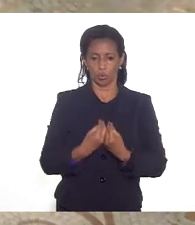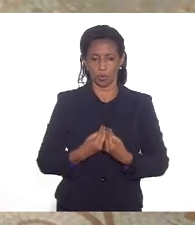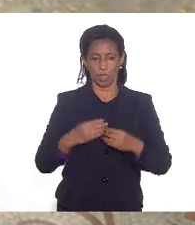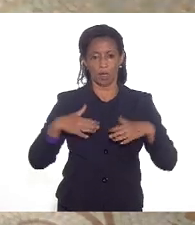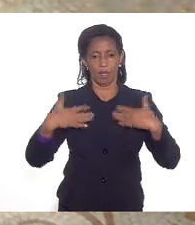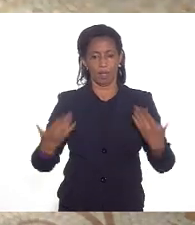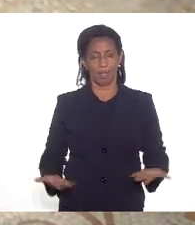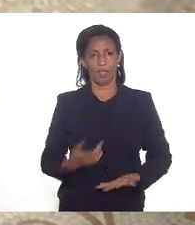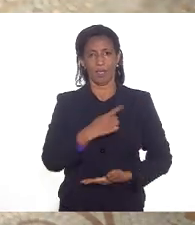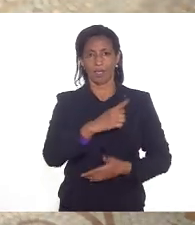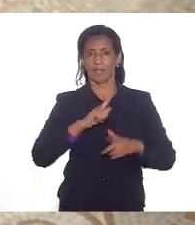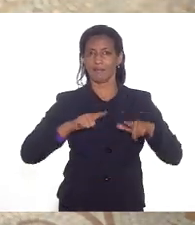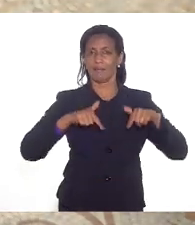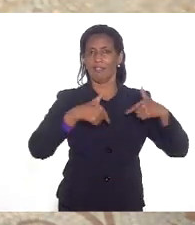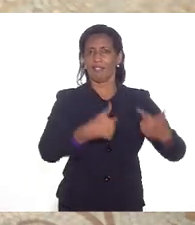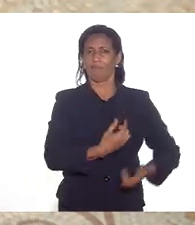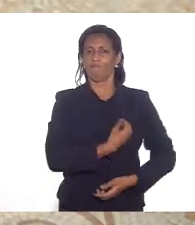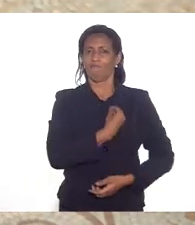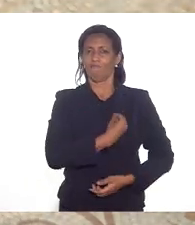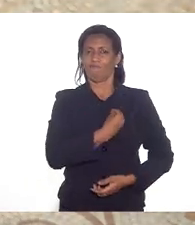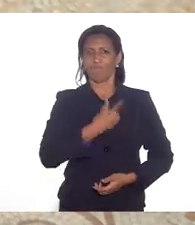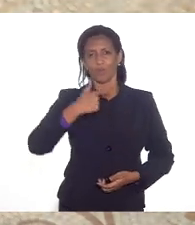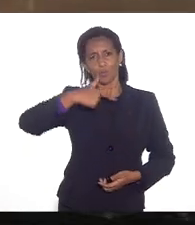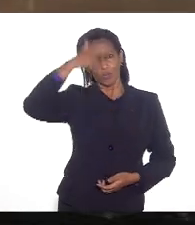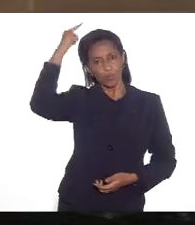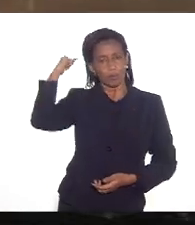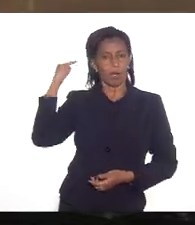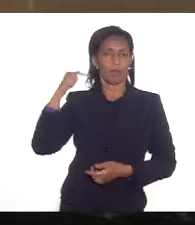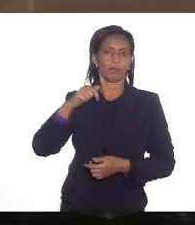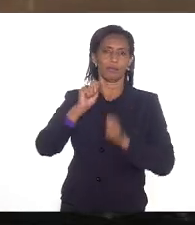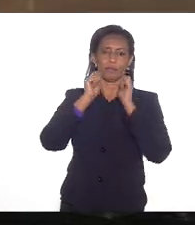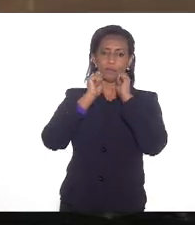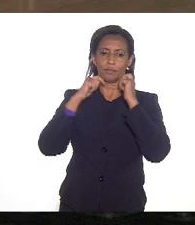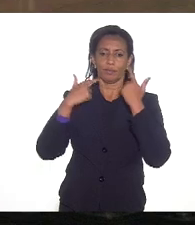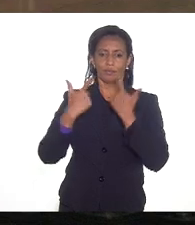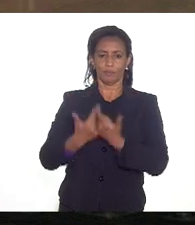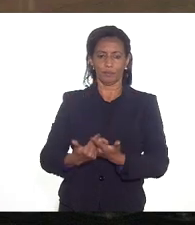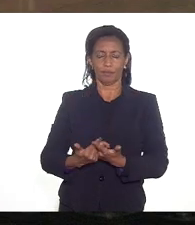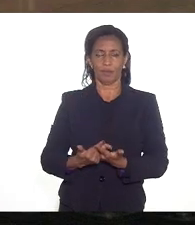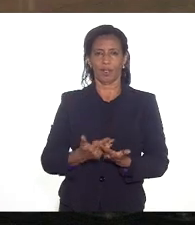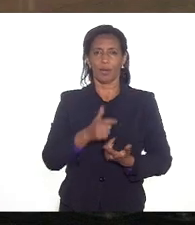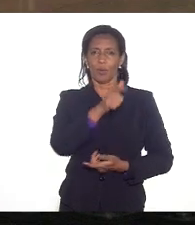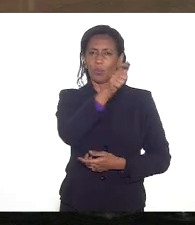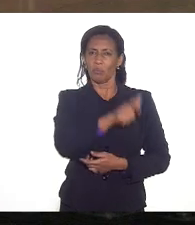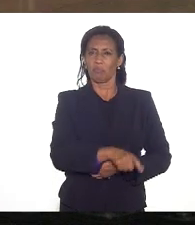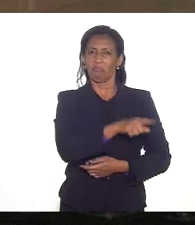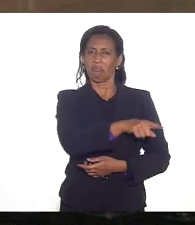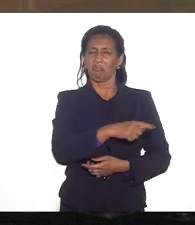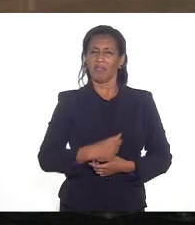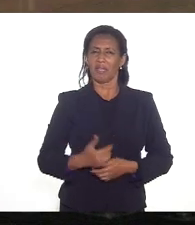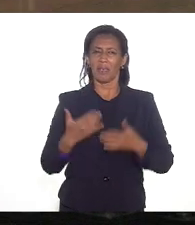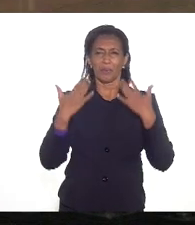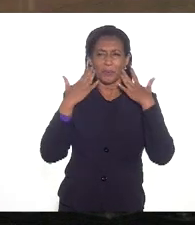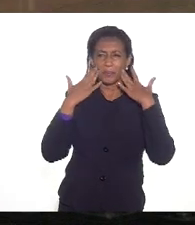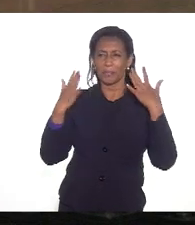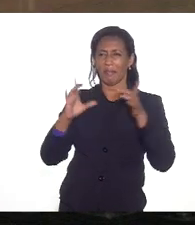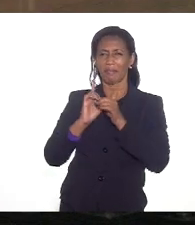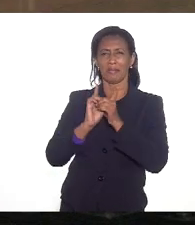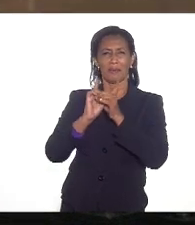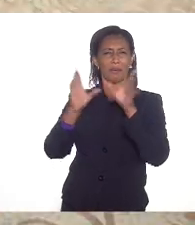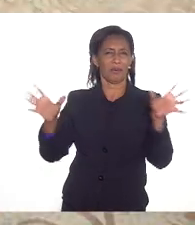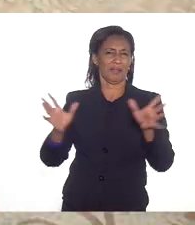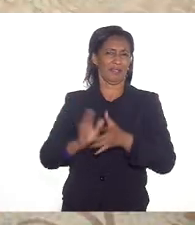assim é a atuação do deputado Luiz Paulo aqui no Parlamento uma atuação que é republicana e democrática